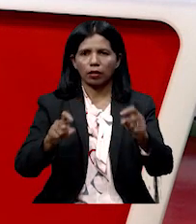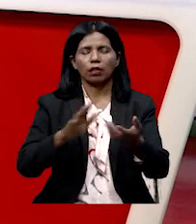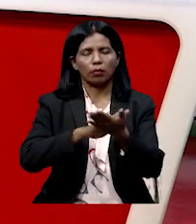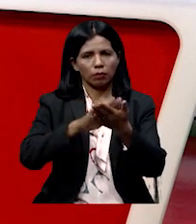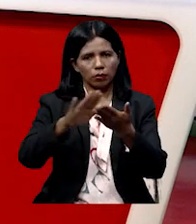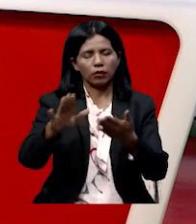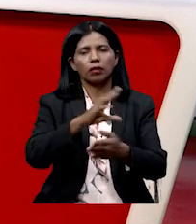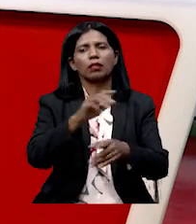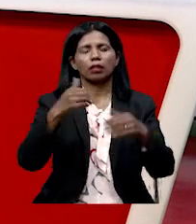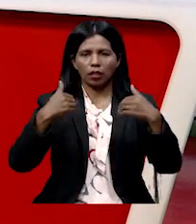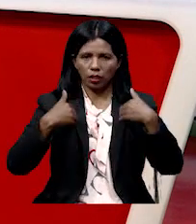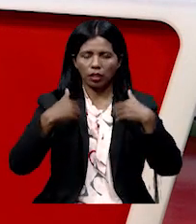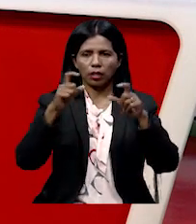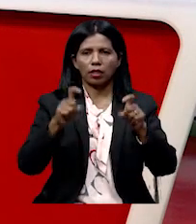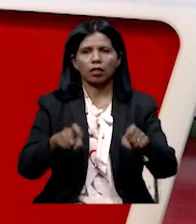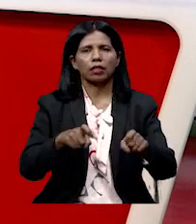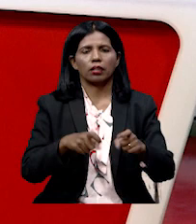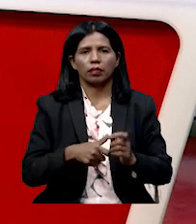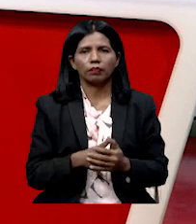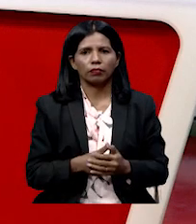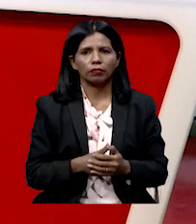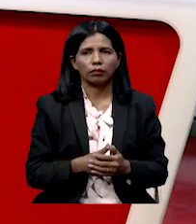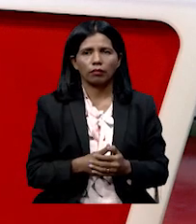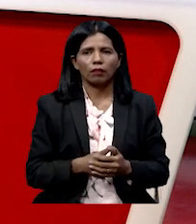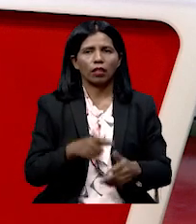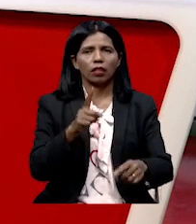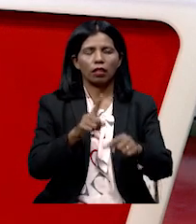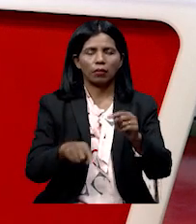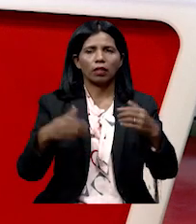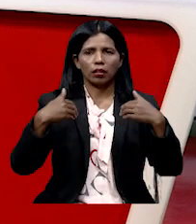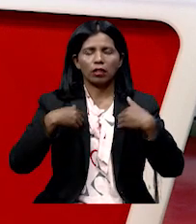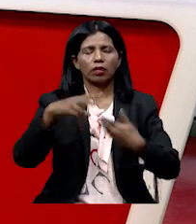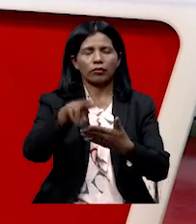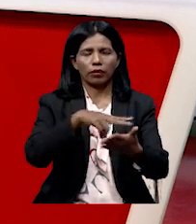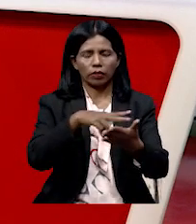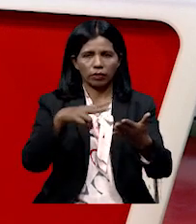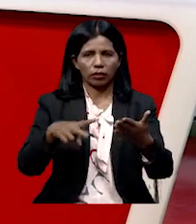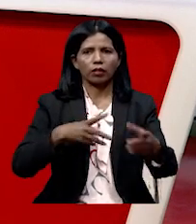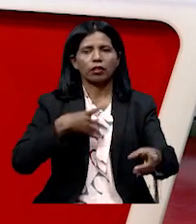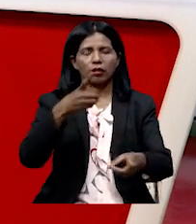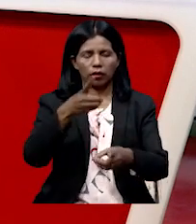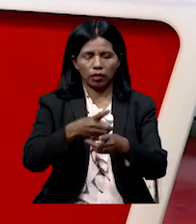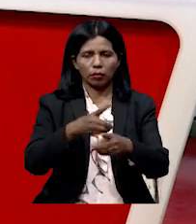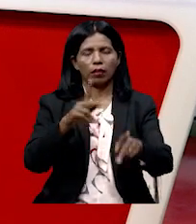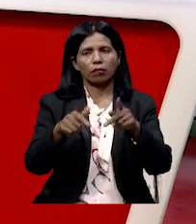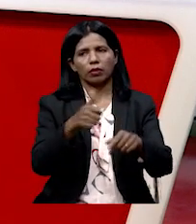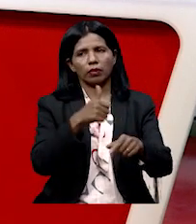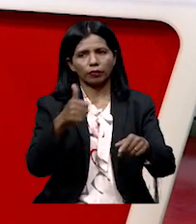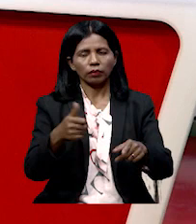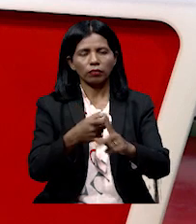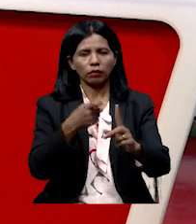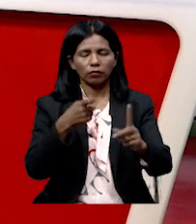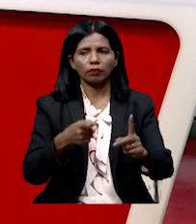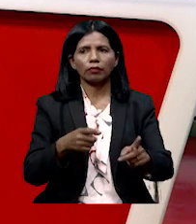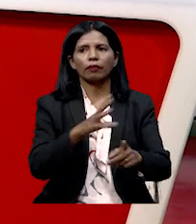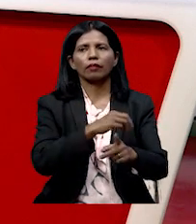que iha label ha moso violação a direito de propriedade. Ida ne parte da